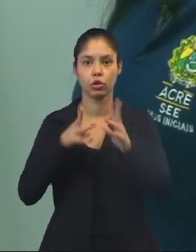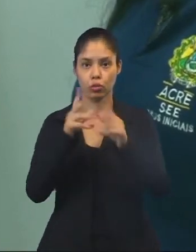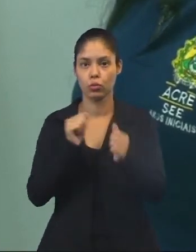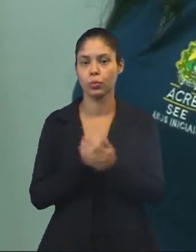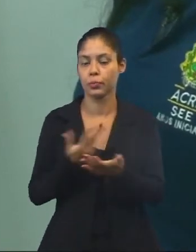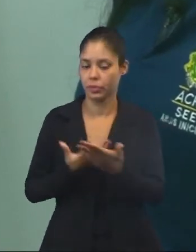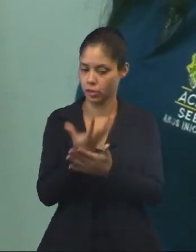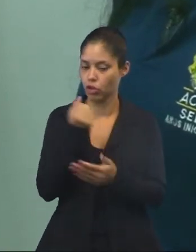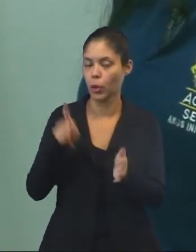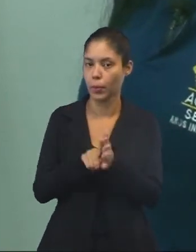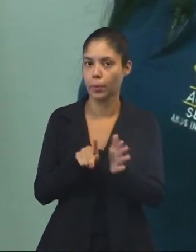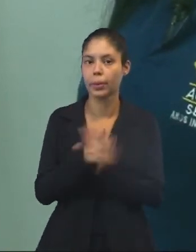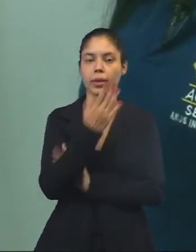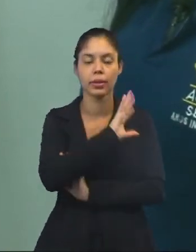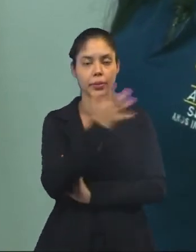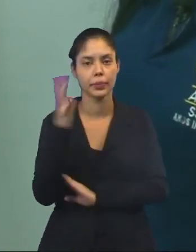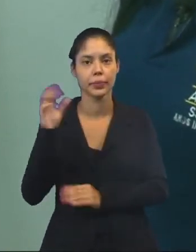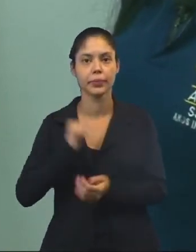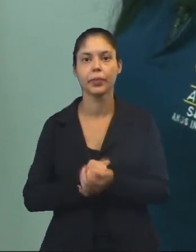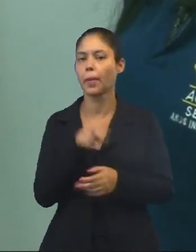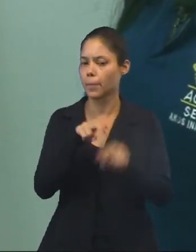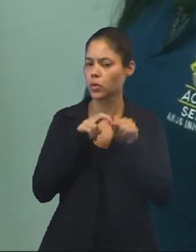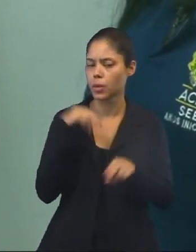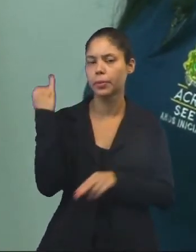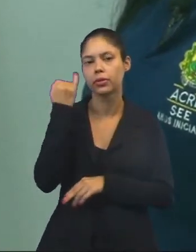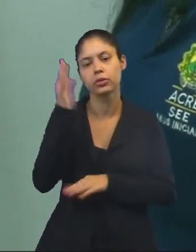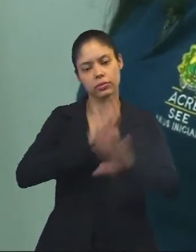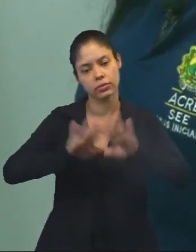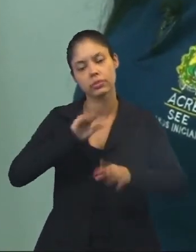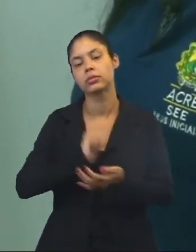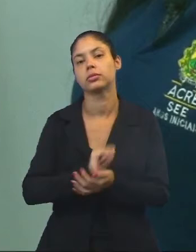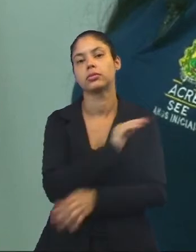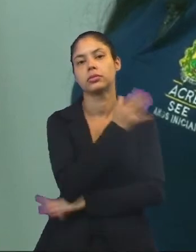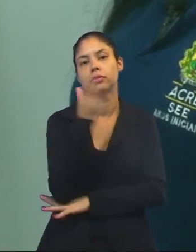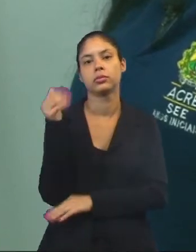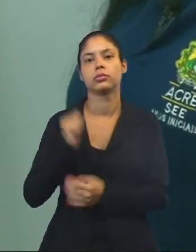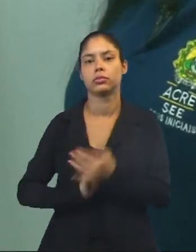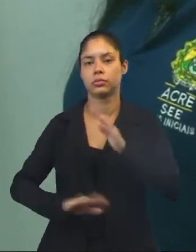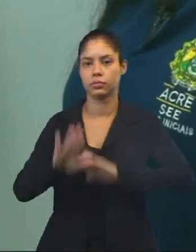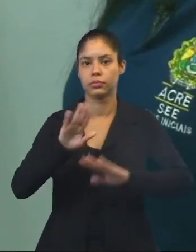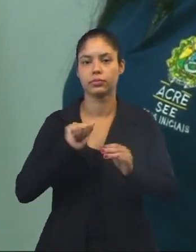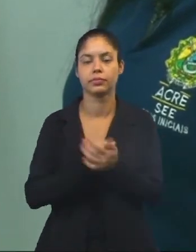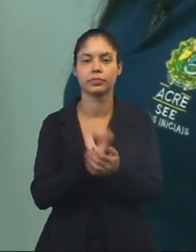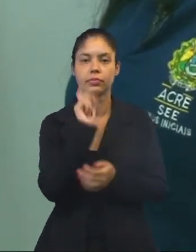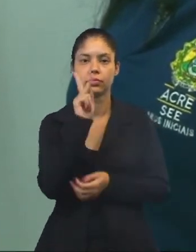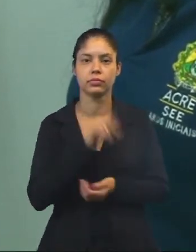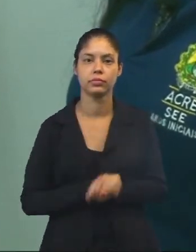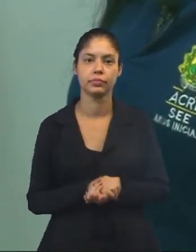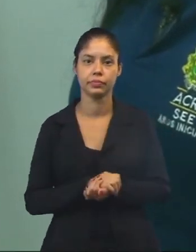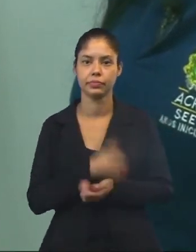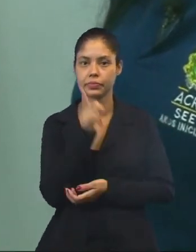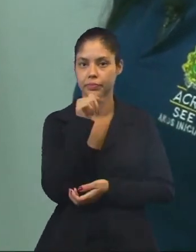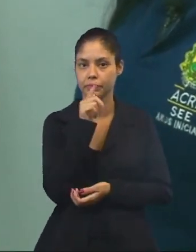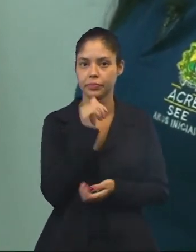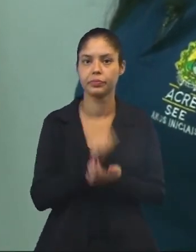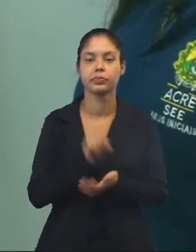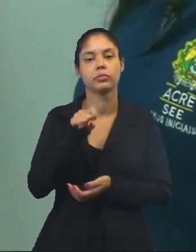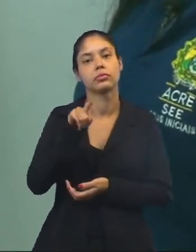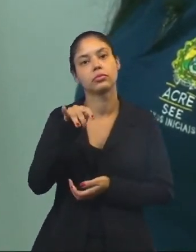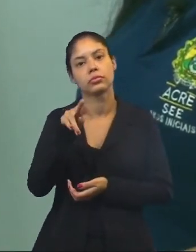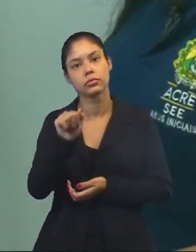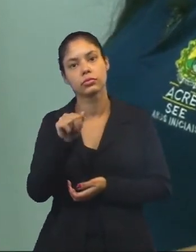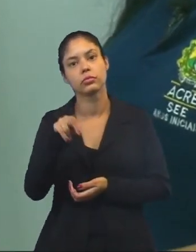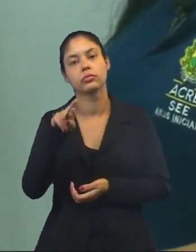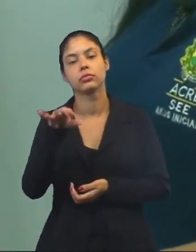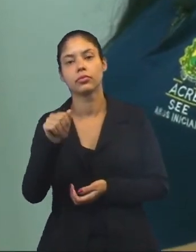a planta retira da própria natureza aqui. Por isso que é importante a gente cuidar do meio ambiente, ter esse cuidado, tá? Então, a água, os sais minerais do solo,